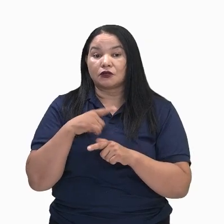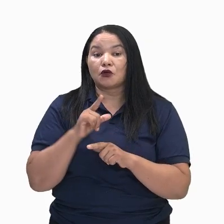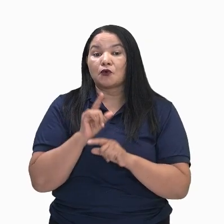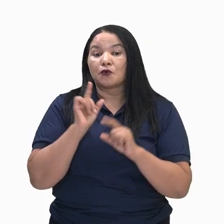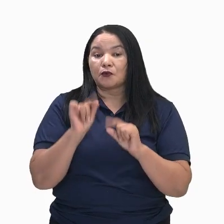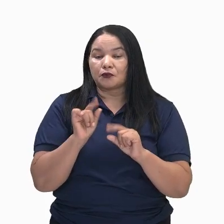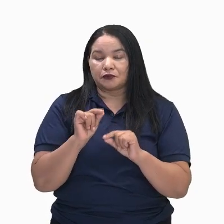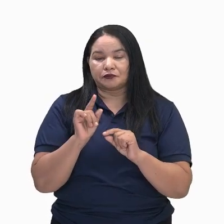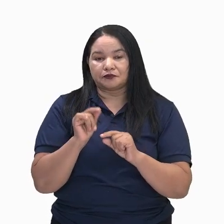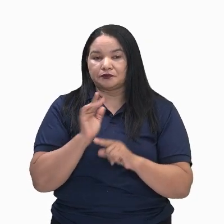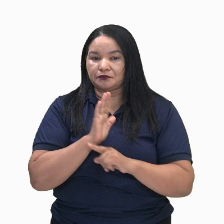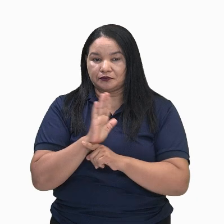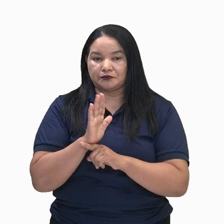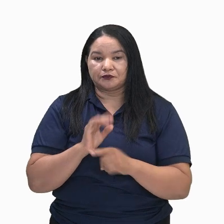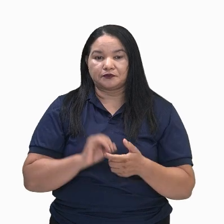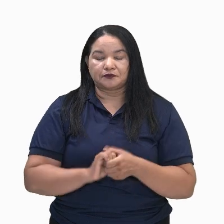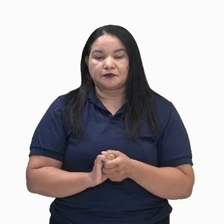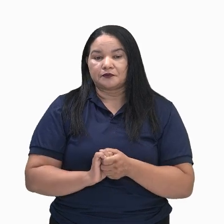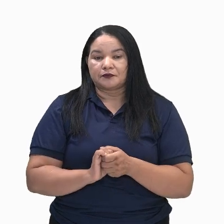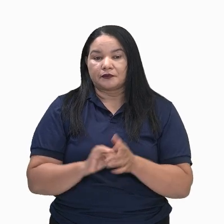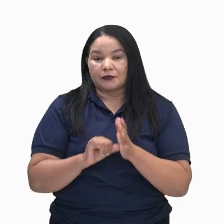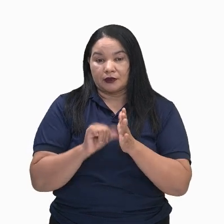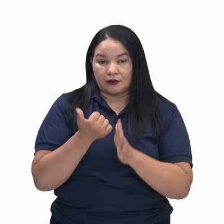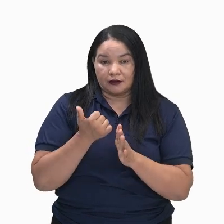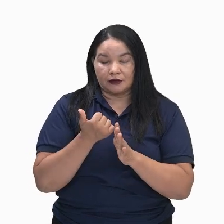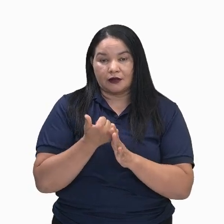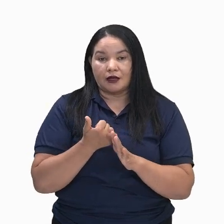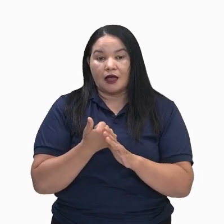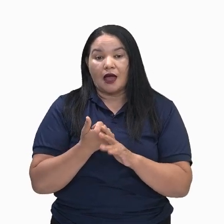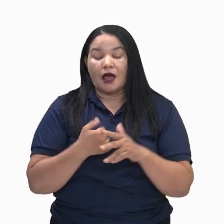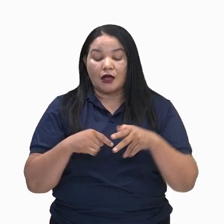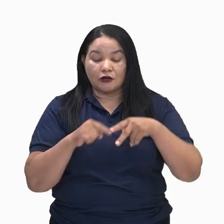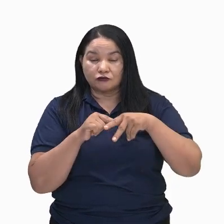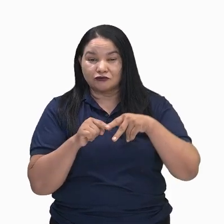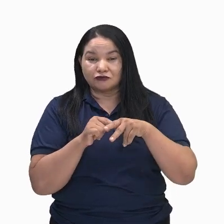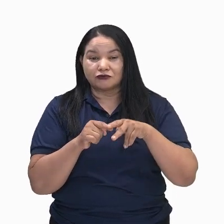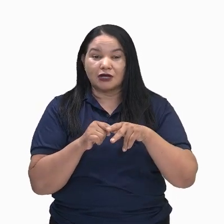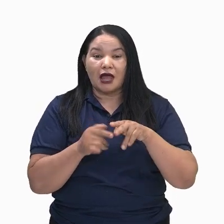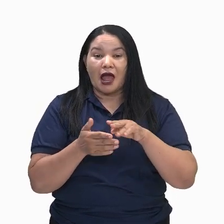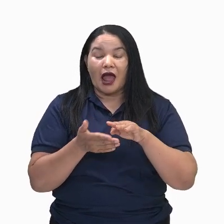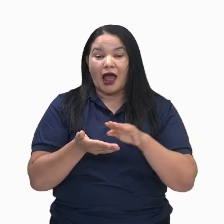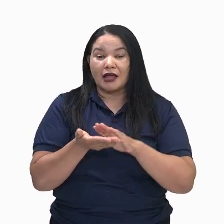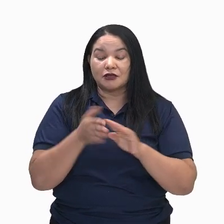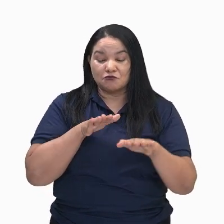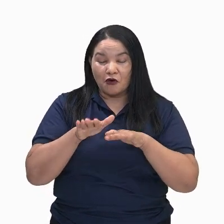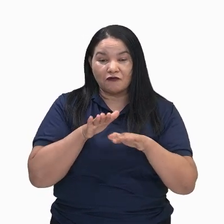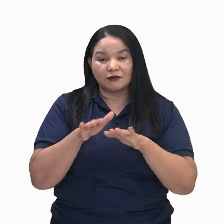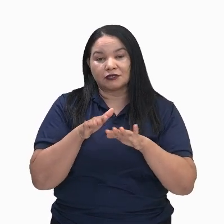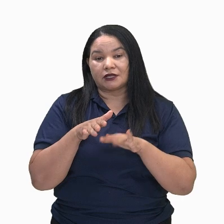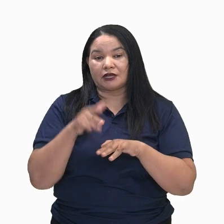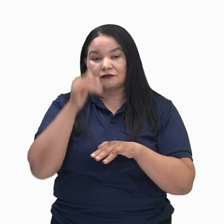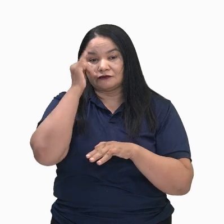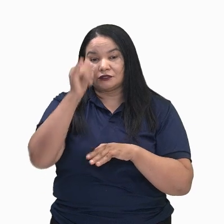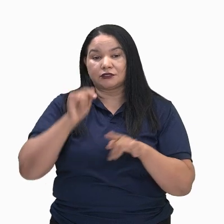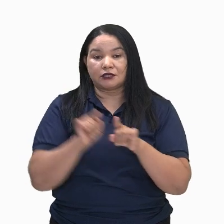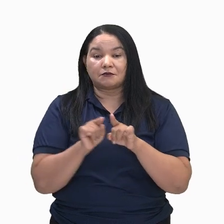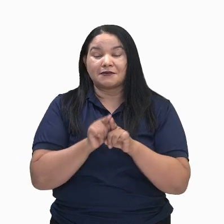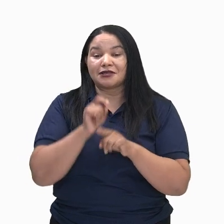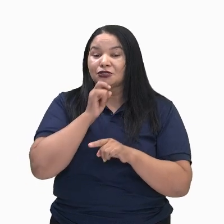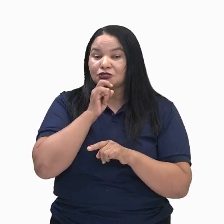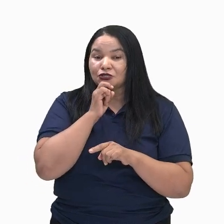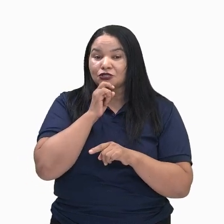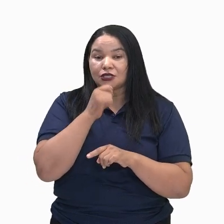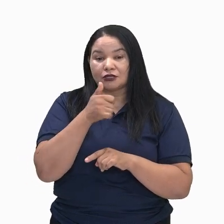sequência dos primeiros socorros. Primeiro, evitar mexer a área lesionada, aplicar gelo por 15 a 20 minutos para diminuir o